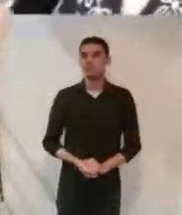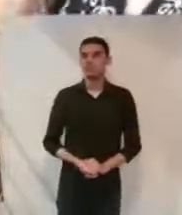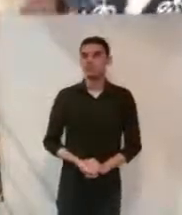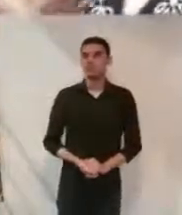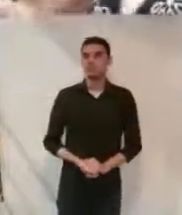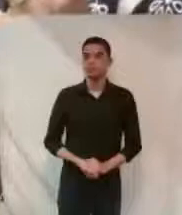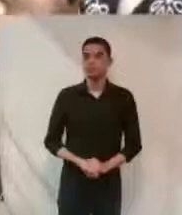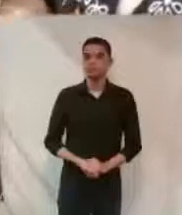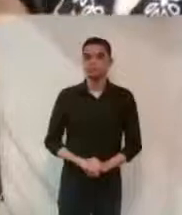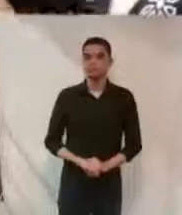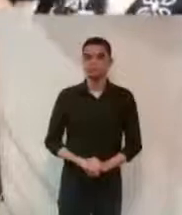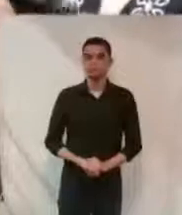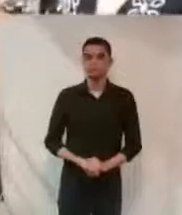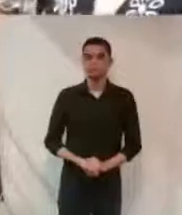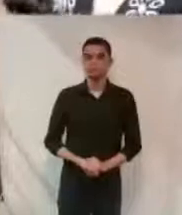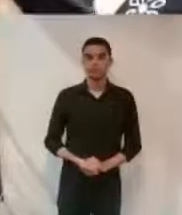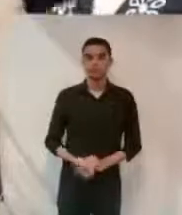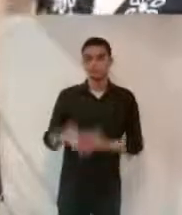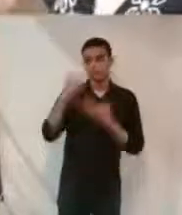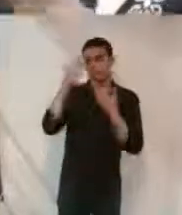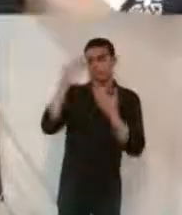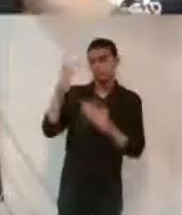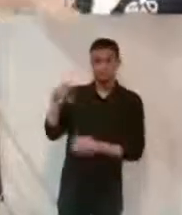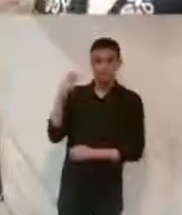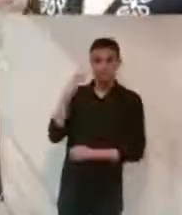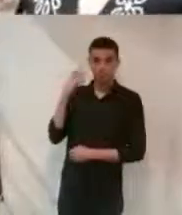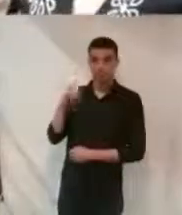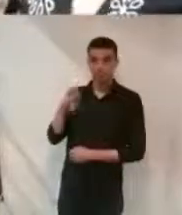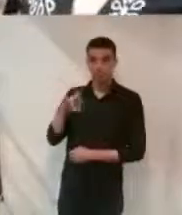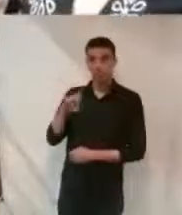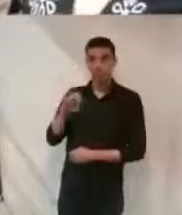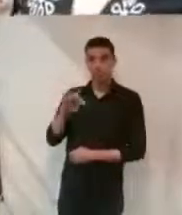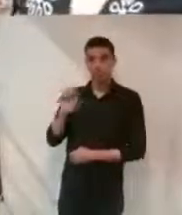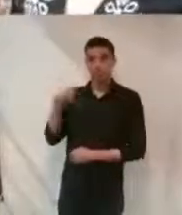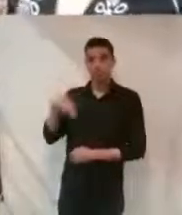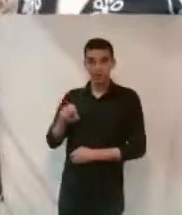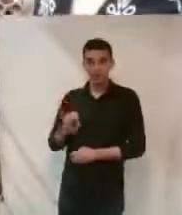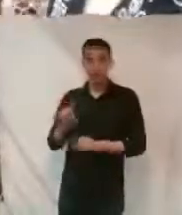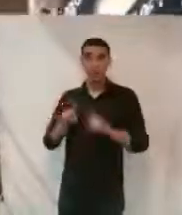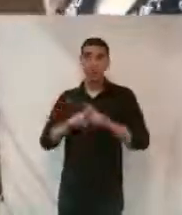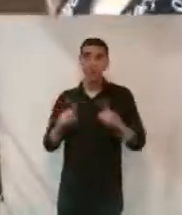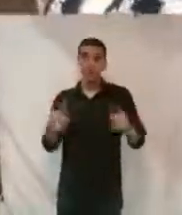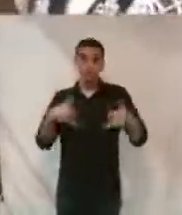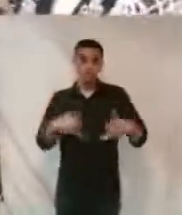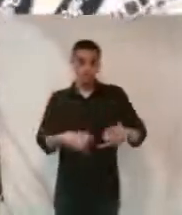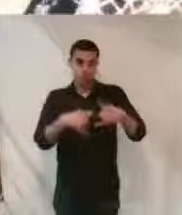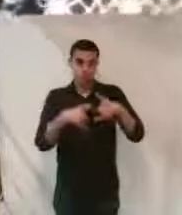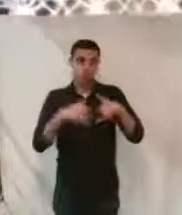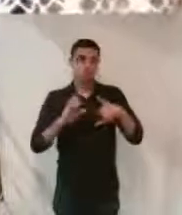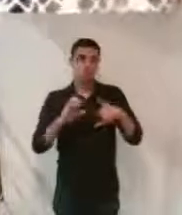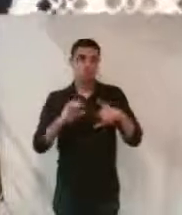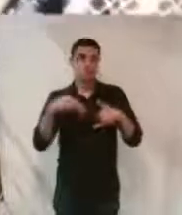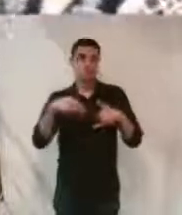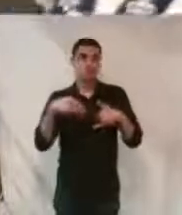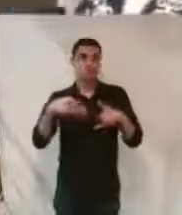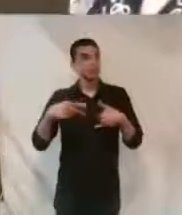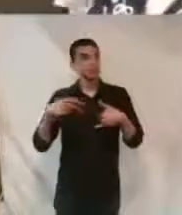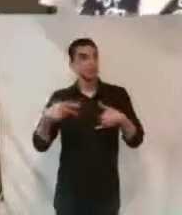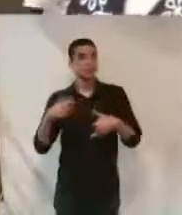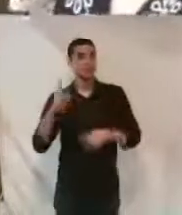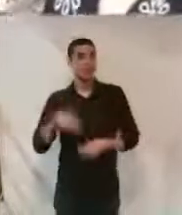Obrigado, doutora Cristiane. Na realidade, o prêmio CNP é só uma mera formalidade, né? Porque nós já ganhamos o prêmio,